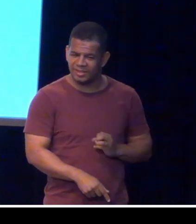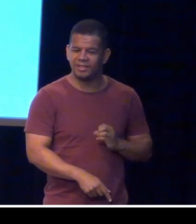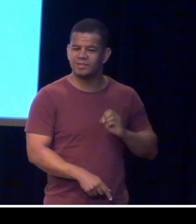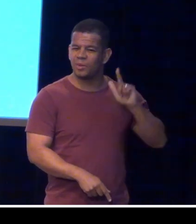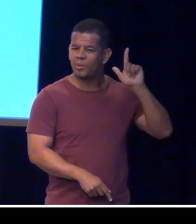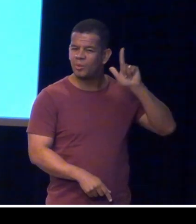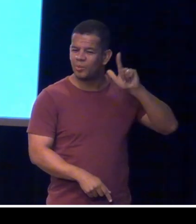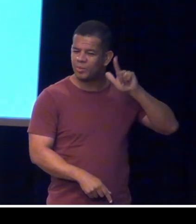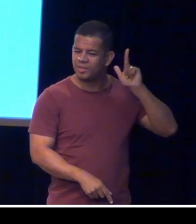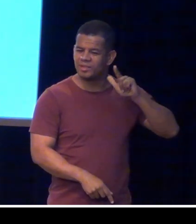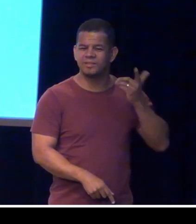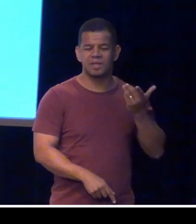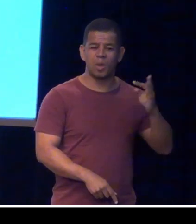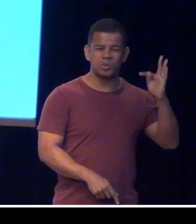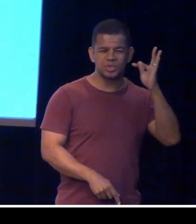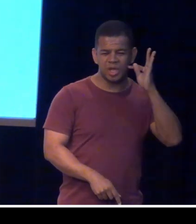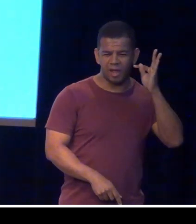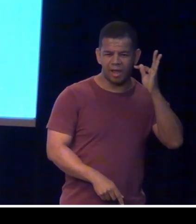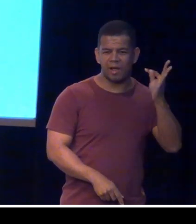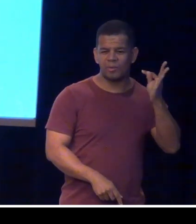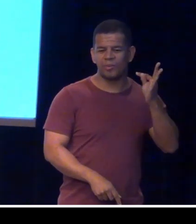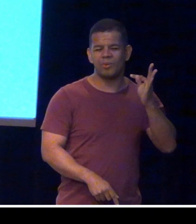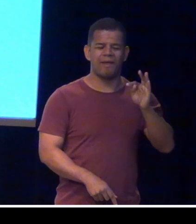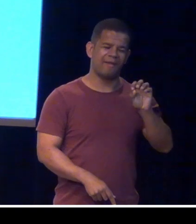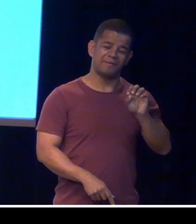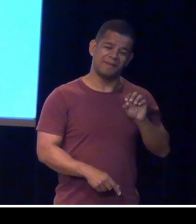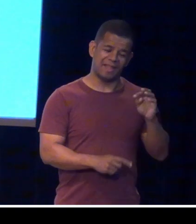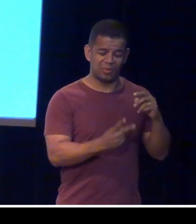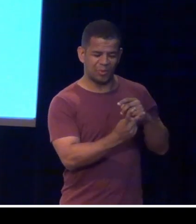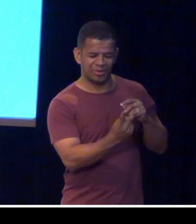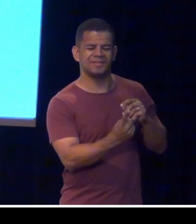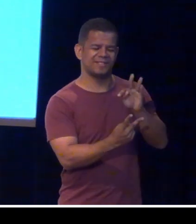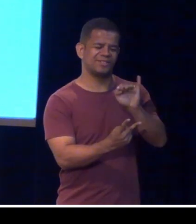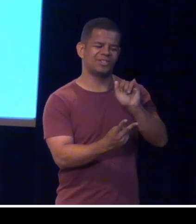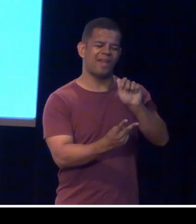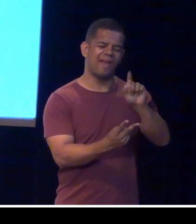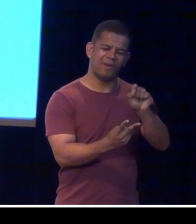Cruz, Tiago S. Ribeiro e Tiago Ribeiro. São 2 pessoas.